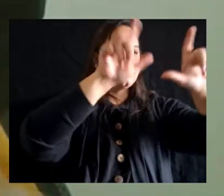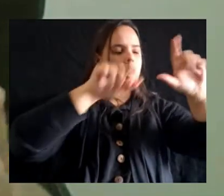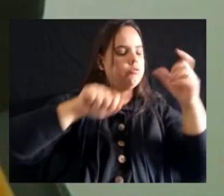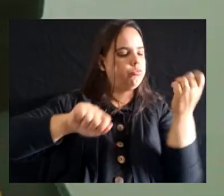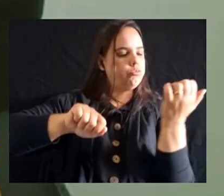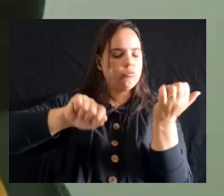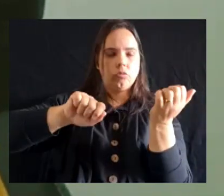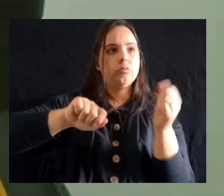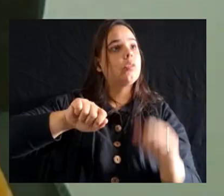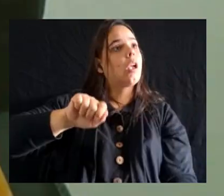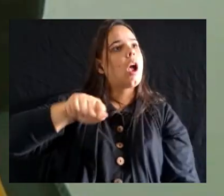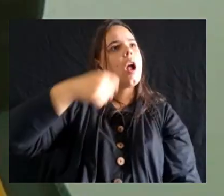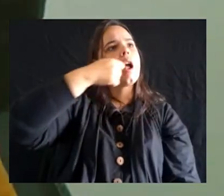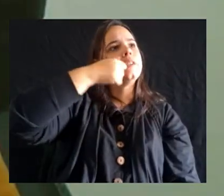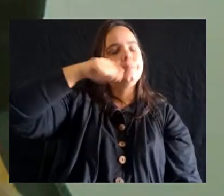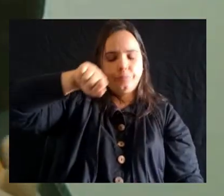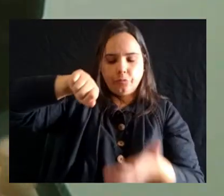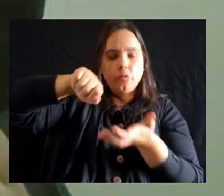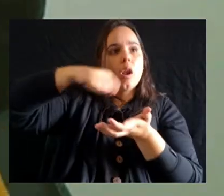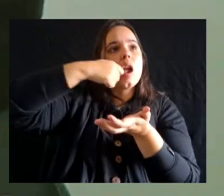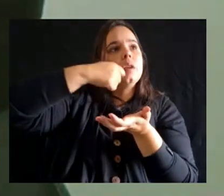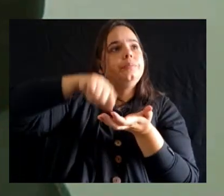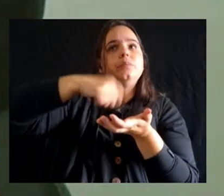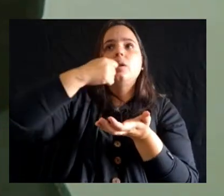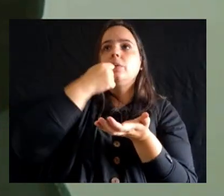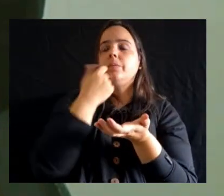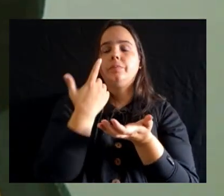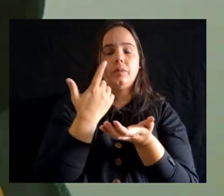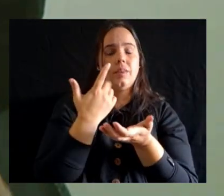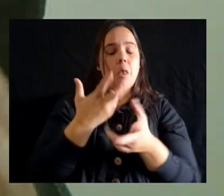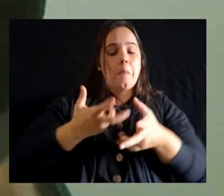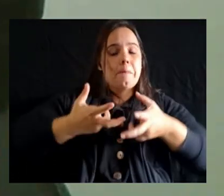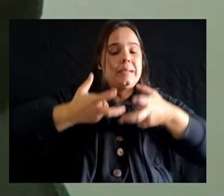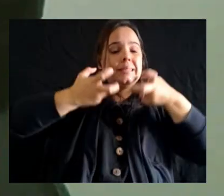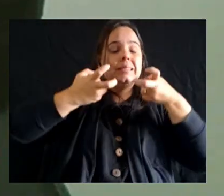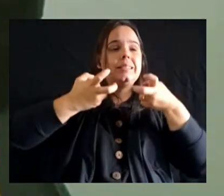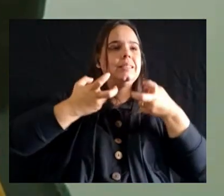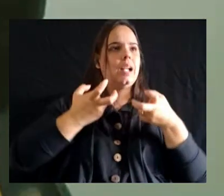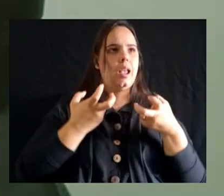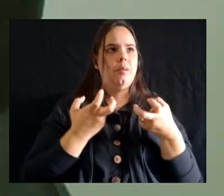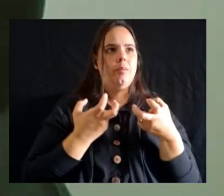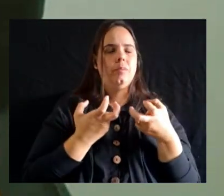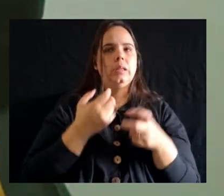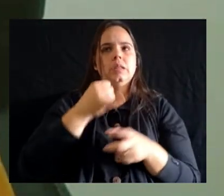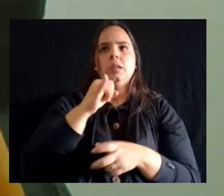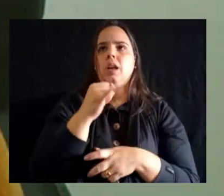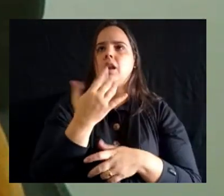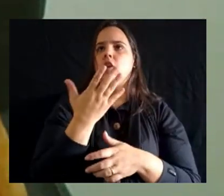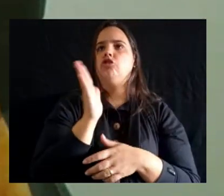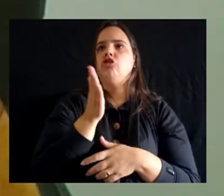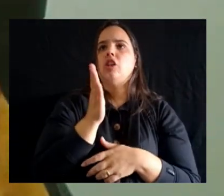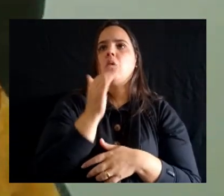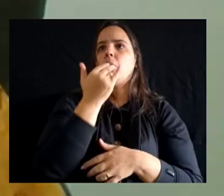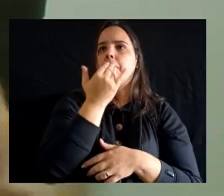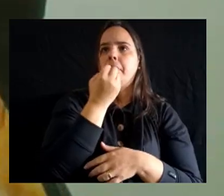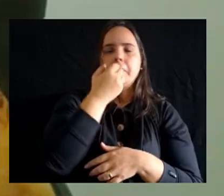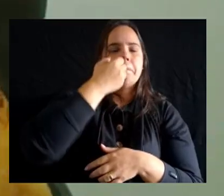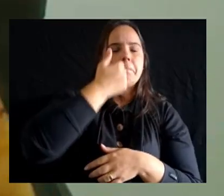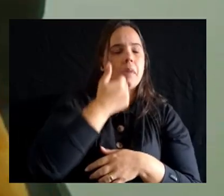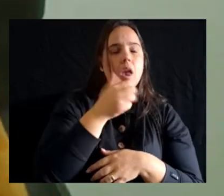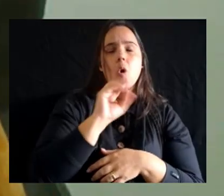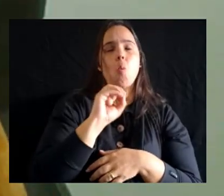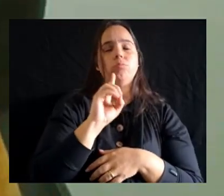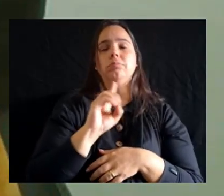entender, poxa, será que essa quantidade aqui é suficiente? Se eu tô, né, satisfeita, voltada